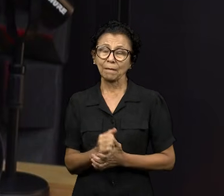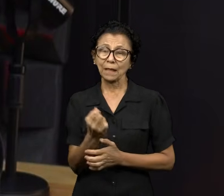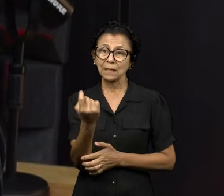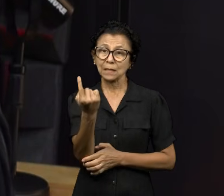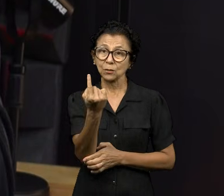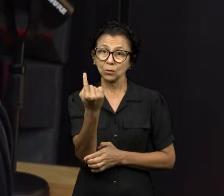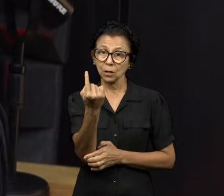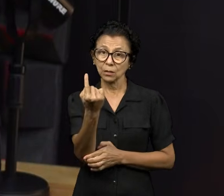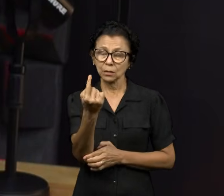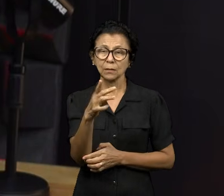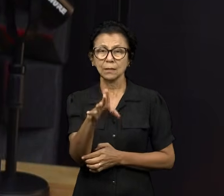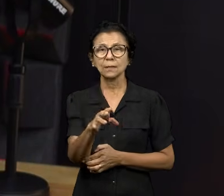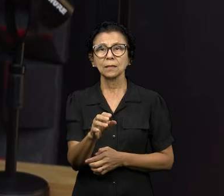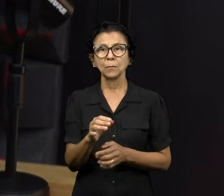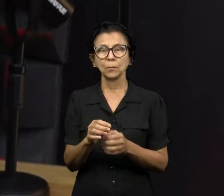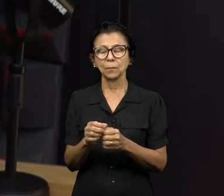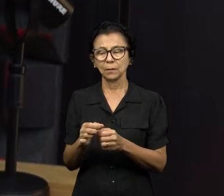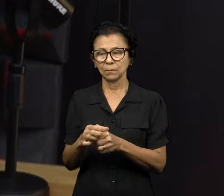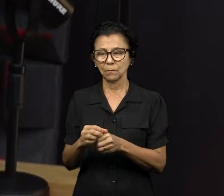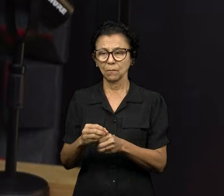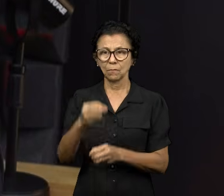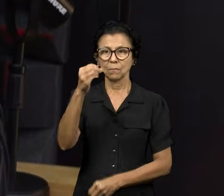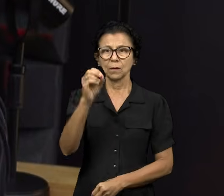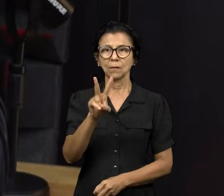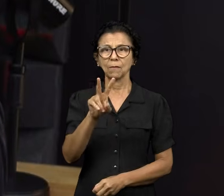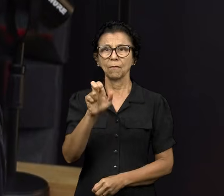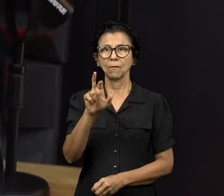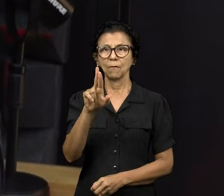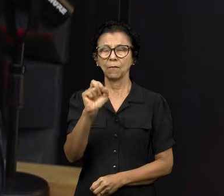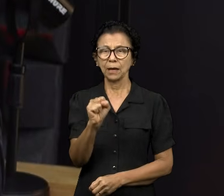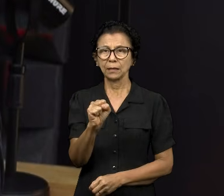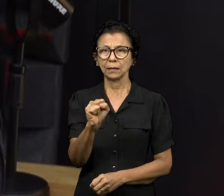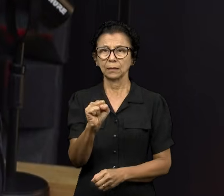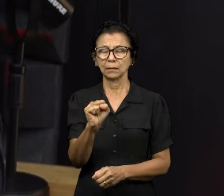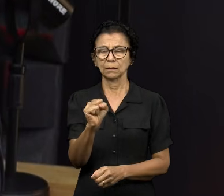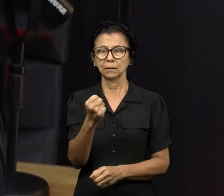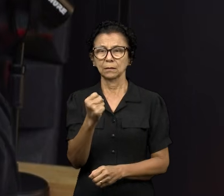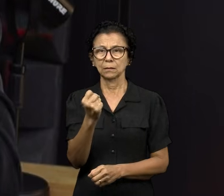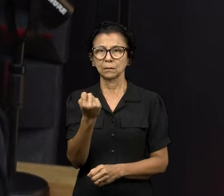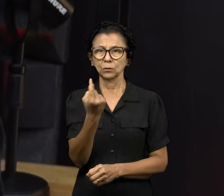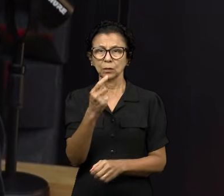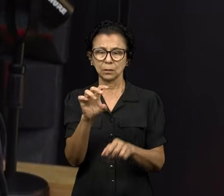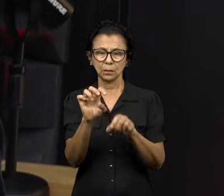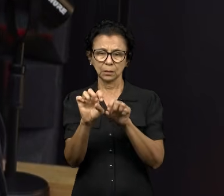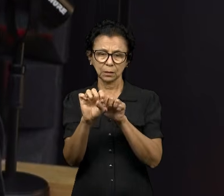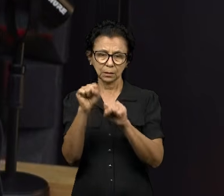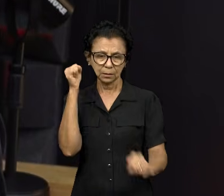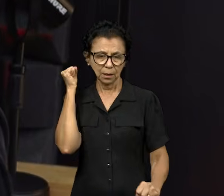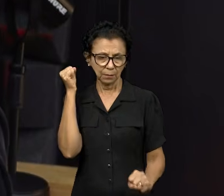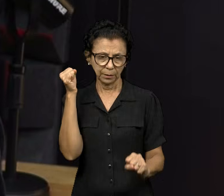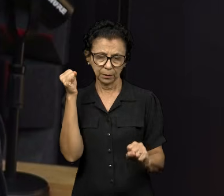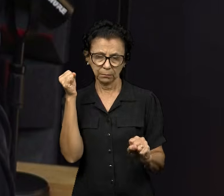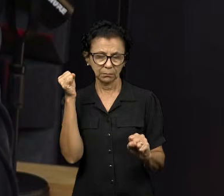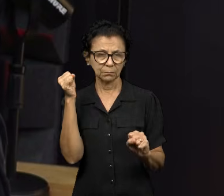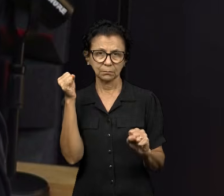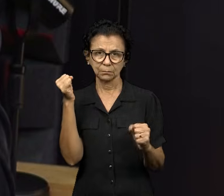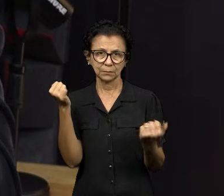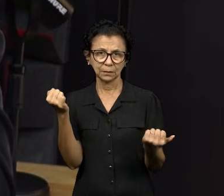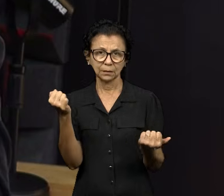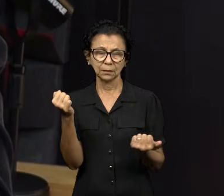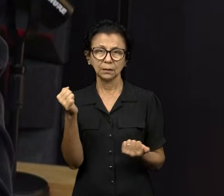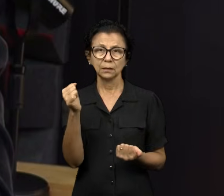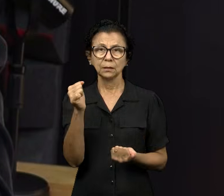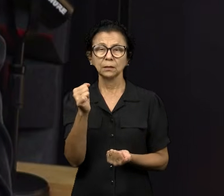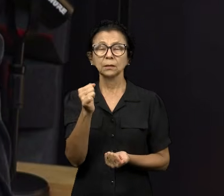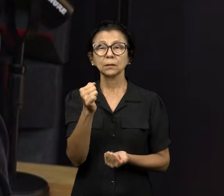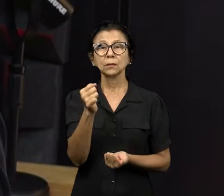quebra. E quando você pega uma vara só, ela vai se quebrar. O homem isolado, ele é uma vara que vai se quebrar, vai errar,